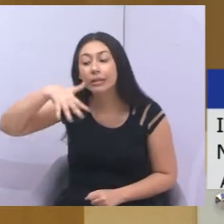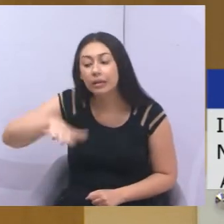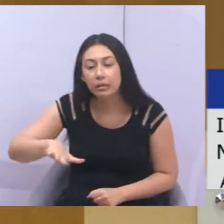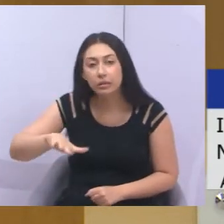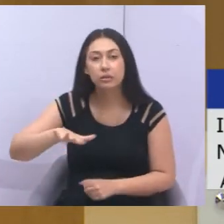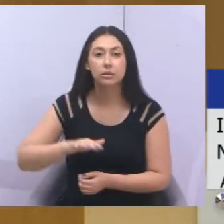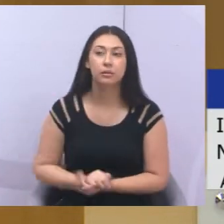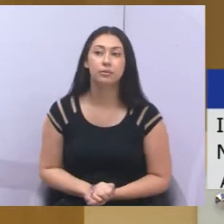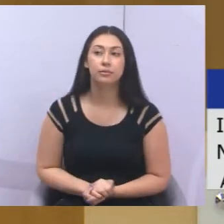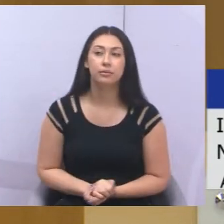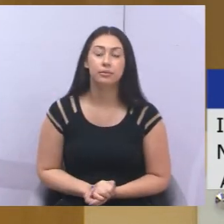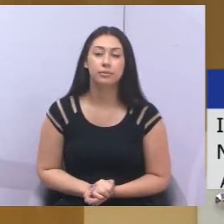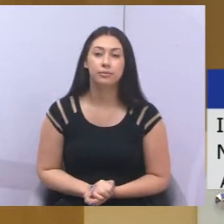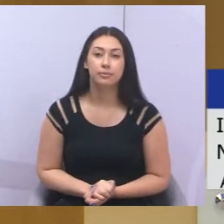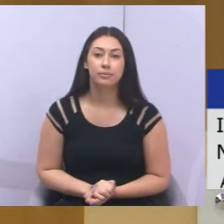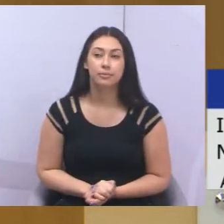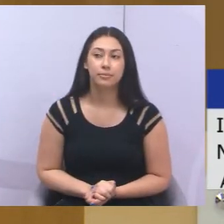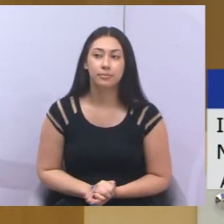crianças.